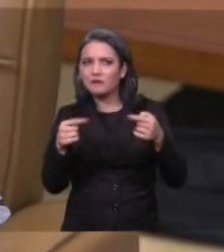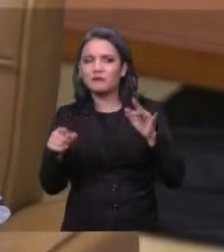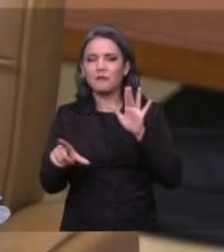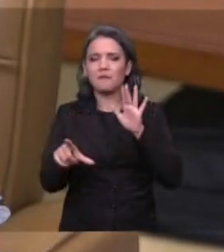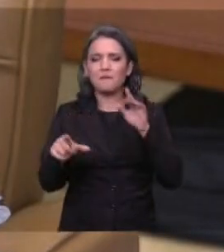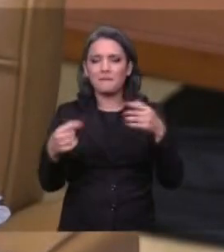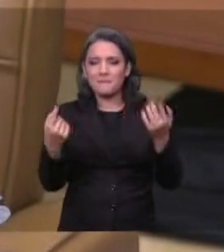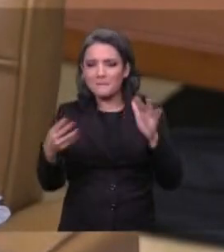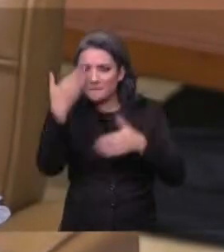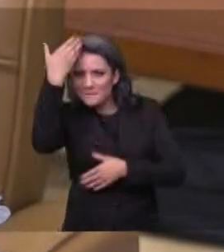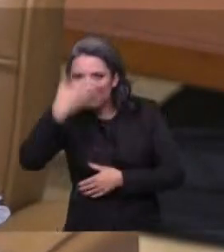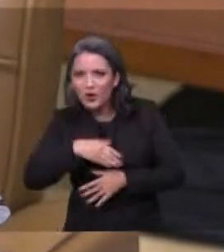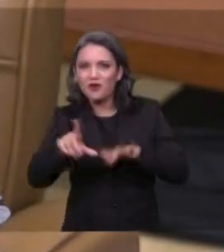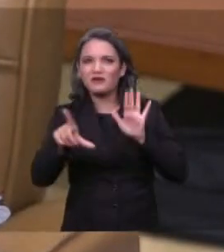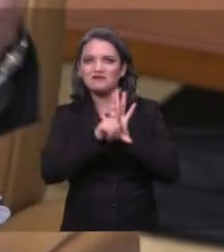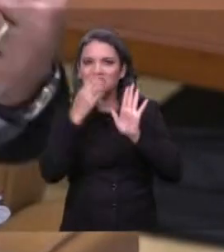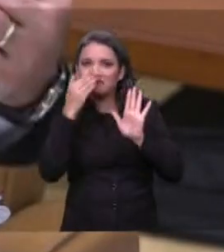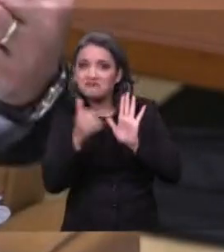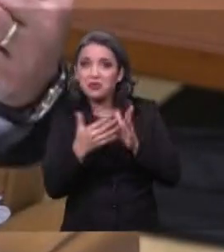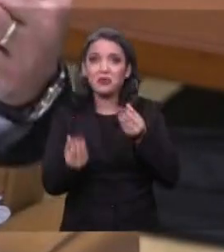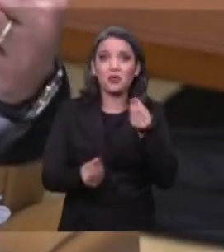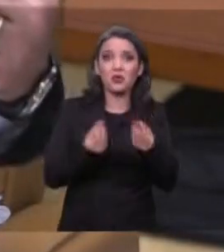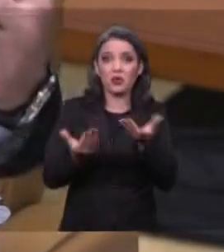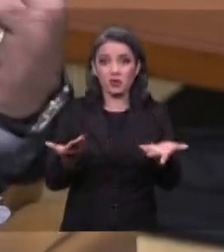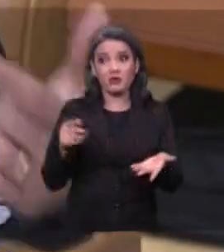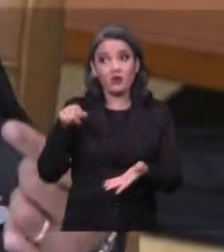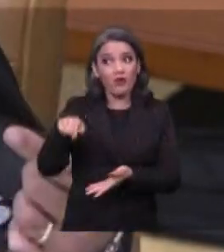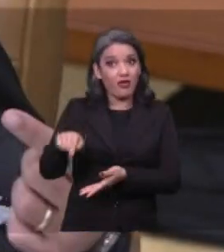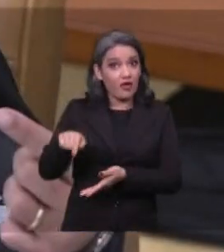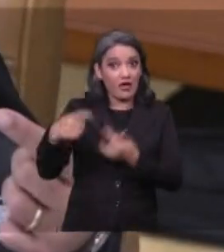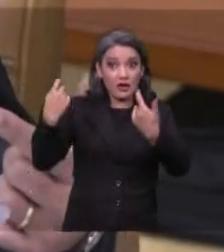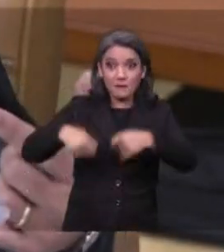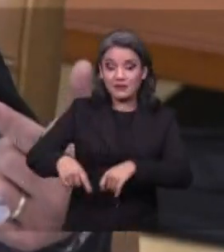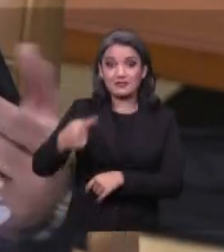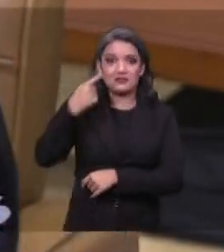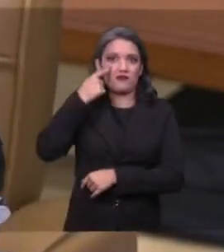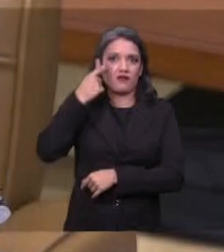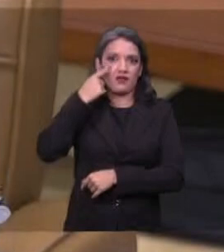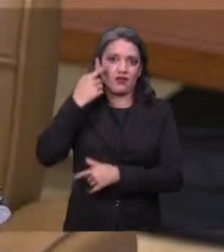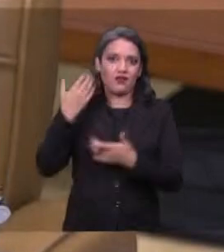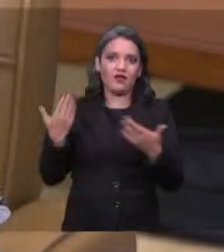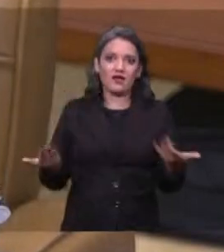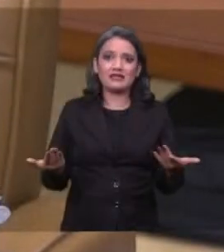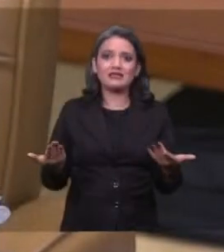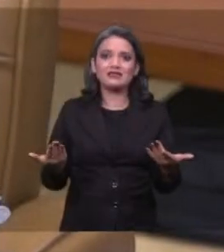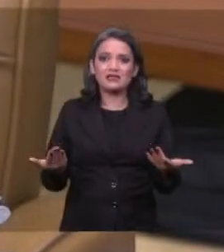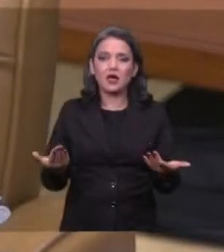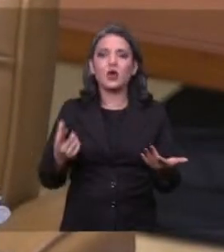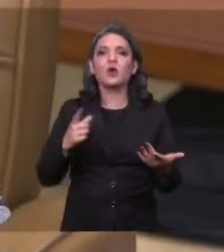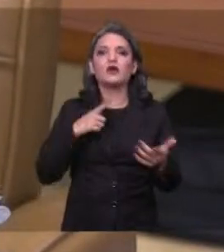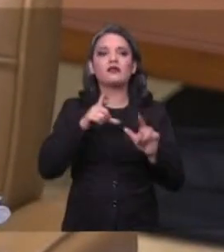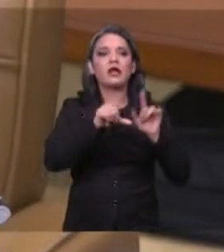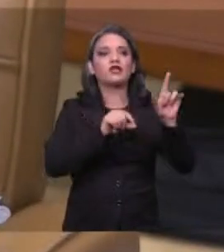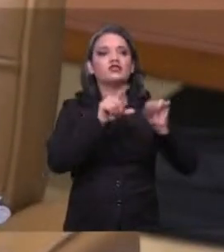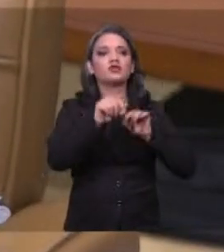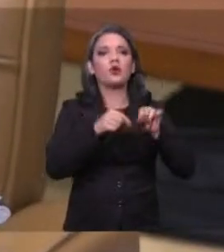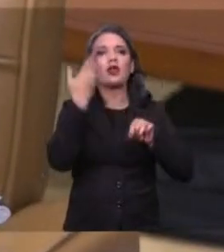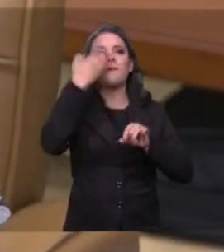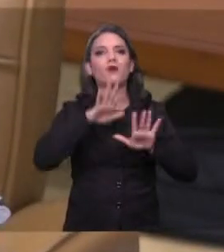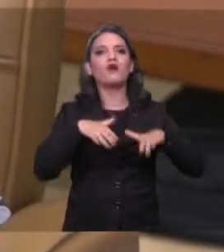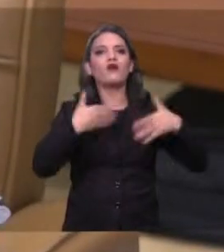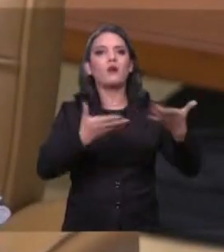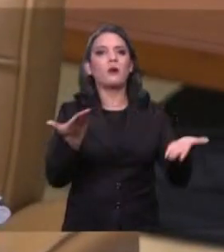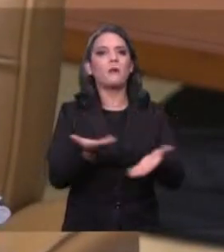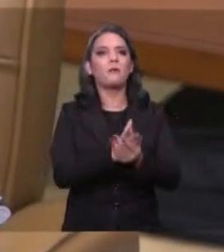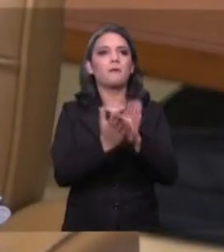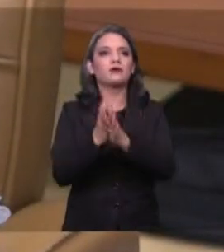prova juntada é prova derivada de uma prova ilícita que não foi juntada. Essa escolha de provas, isso